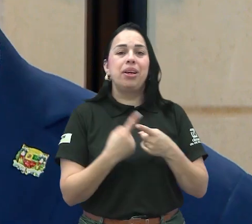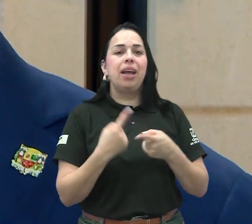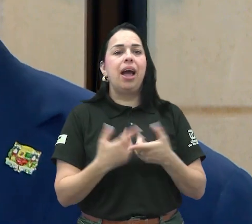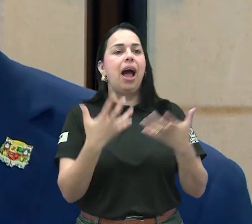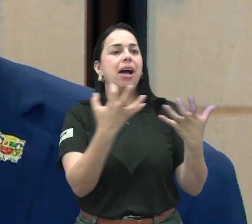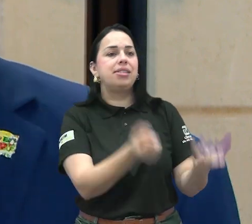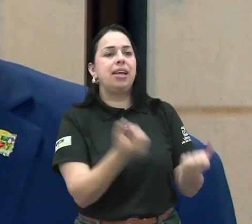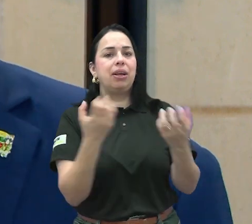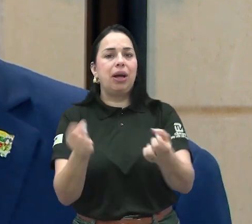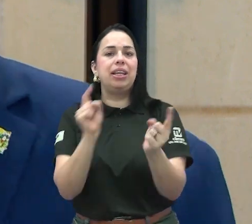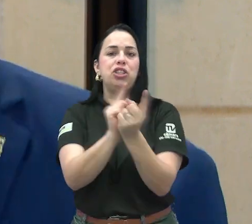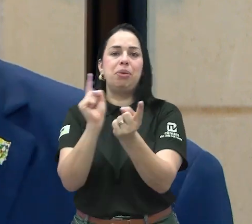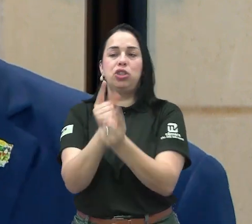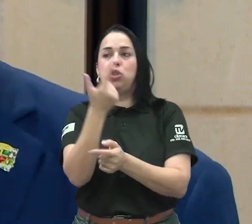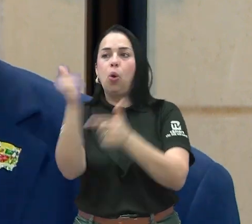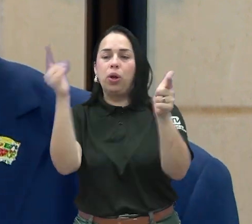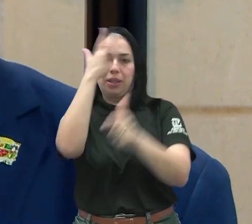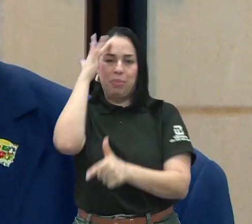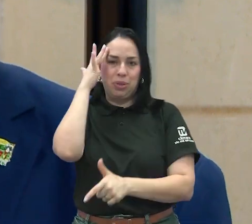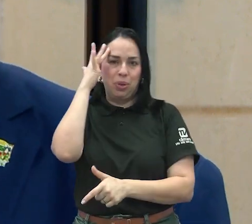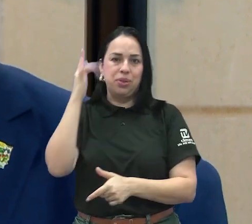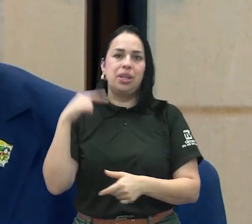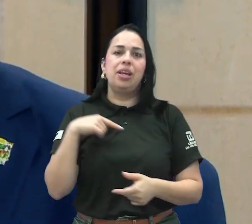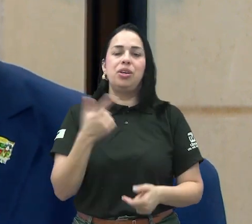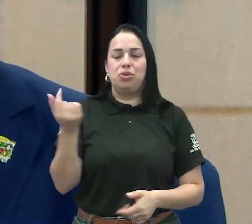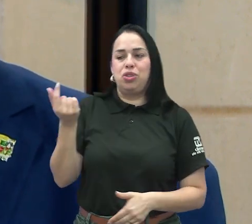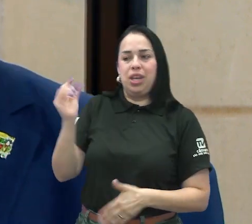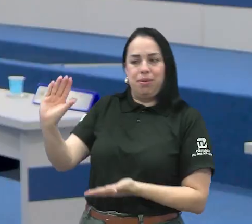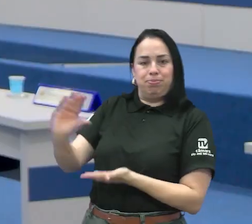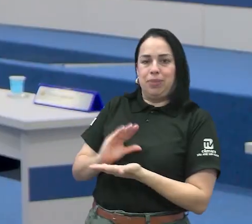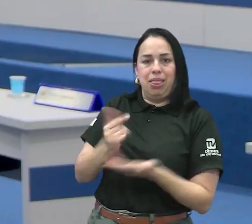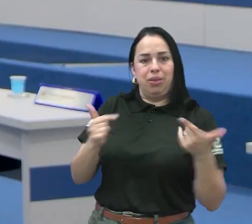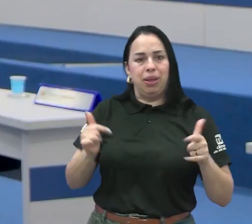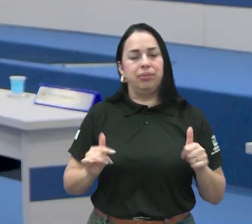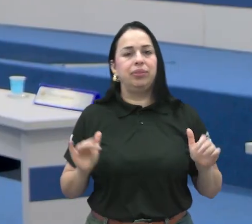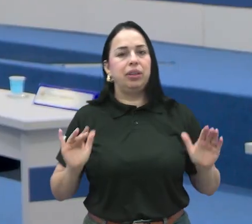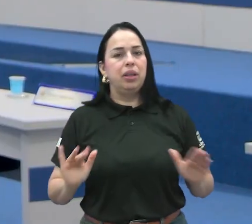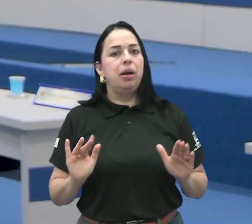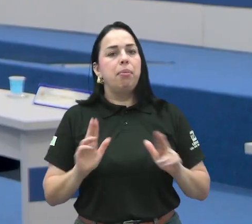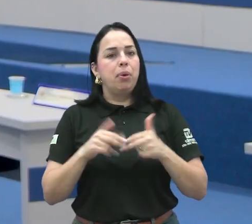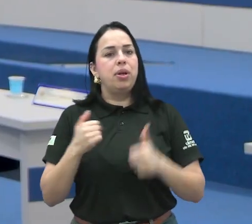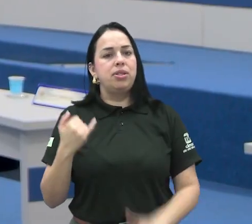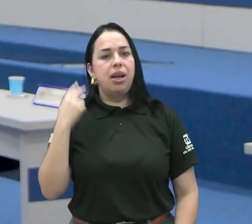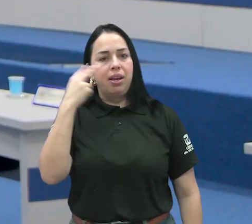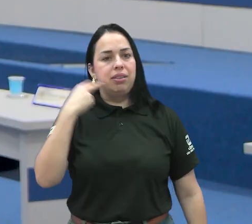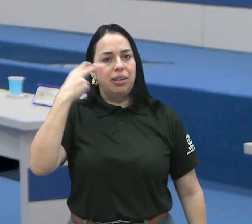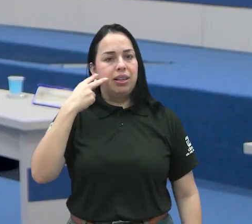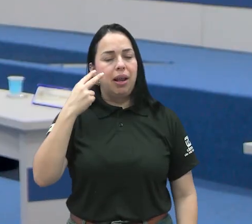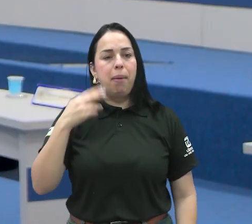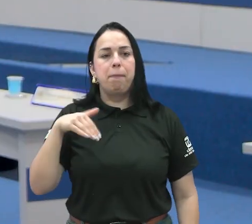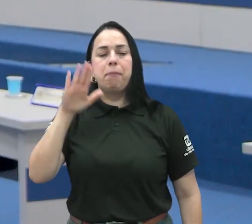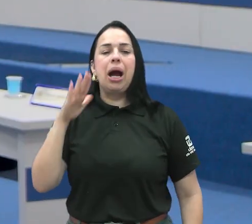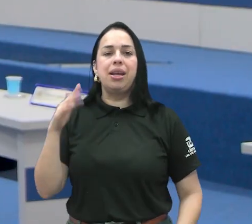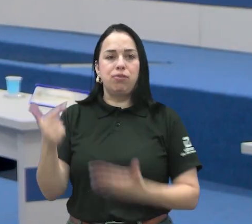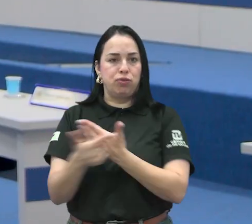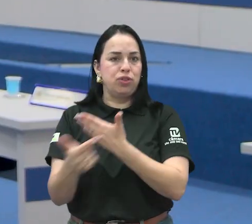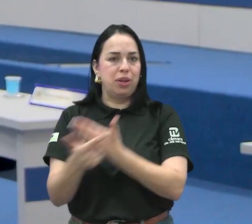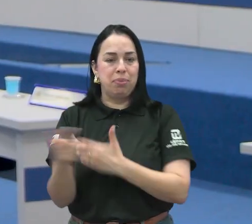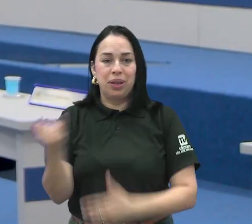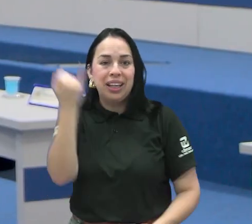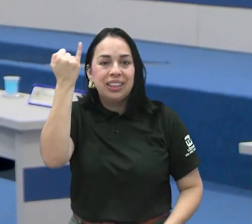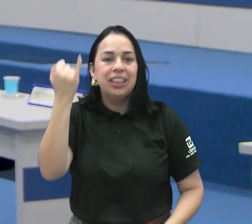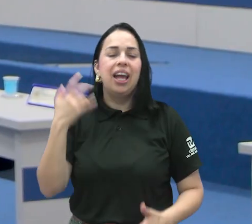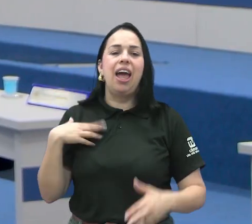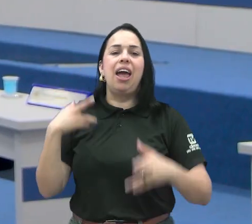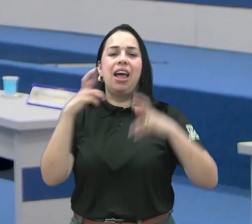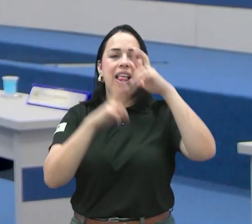outras cidades e esse recurso não chega aqui na nossa cidade de São José dos Campos. Uma das coisas mais importantes, né, do trabalho do vereador é fiscalizar, propor leis, votar